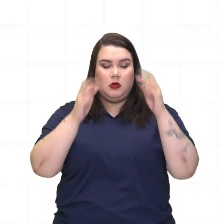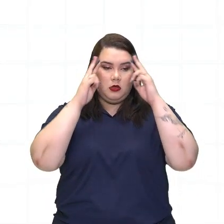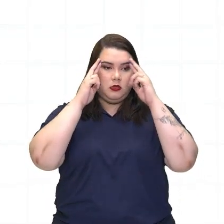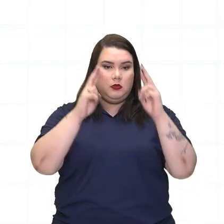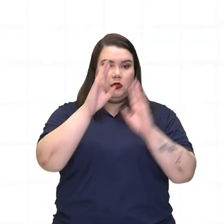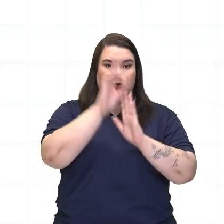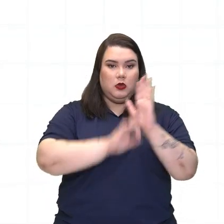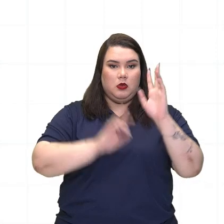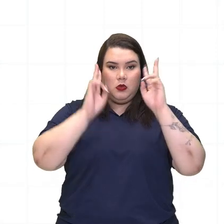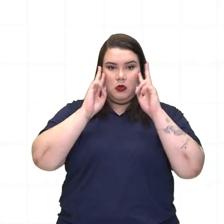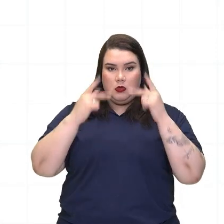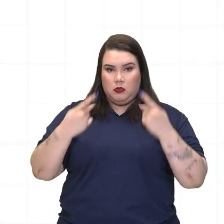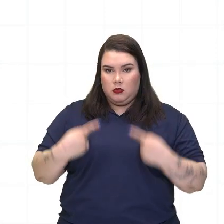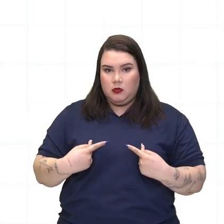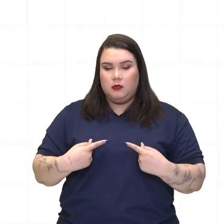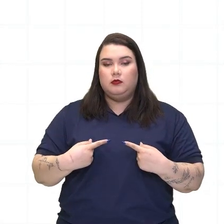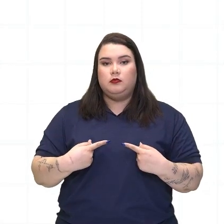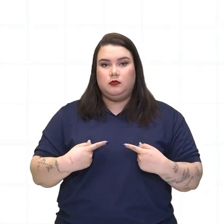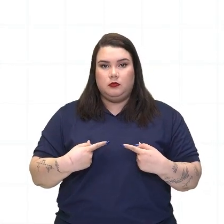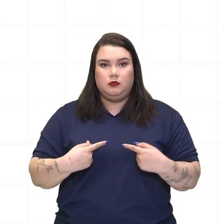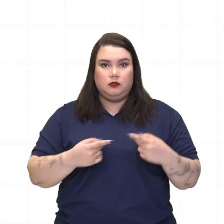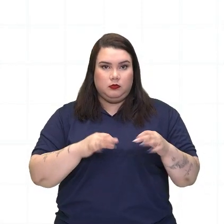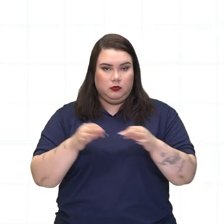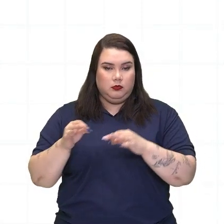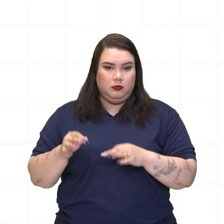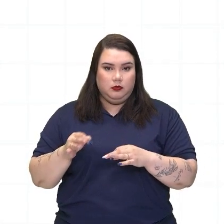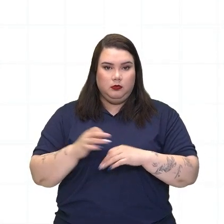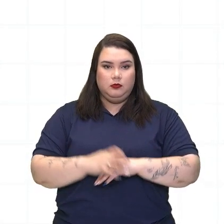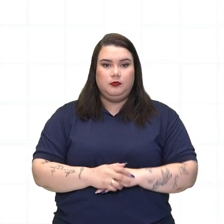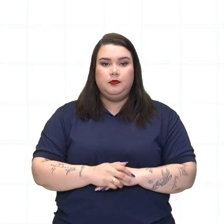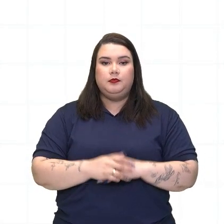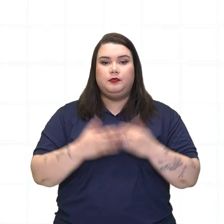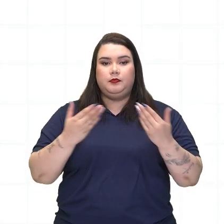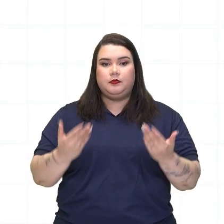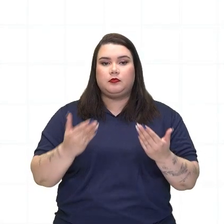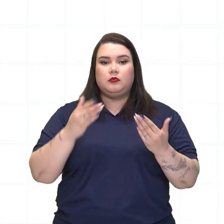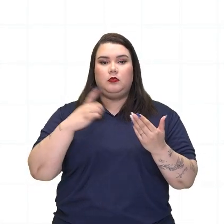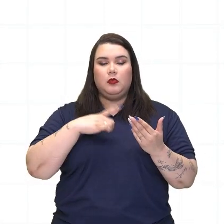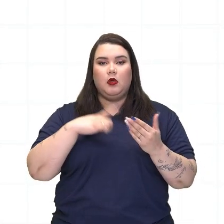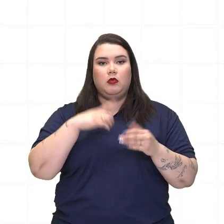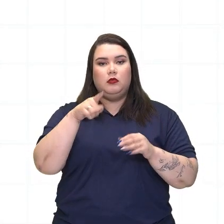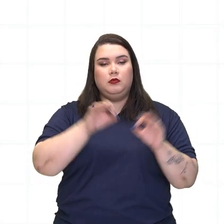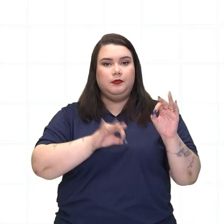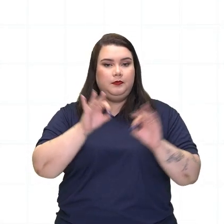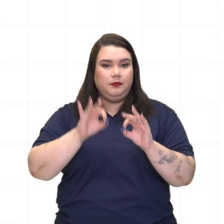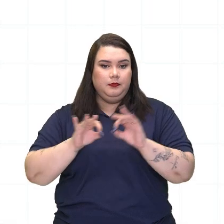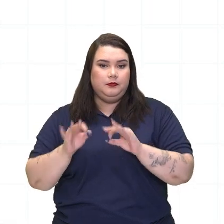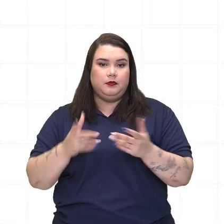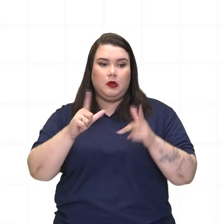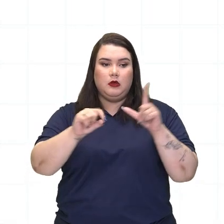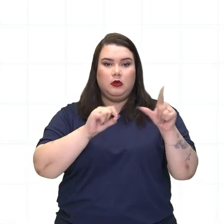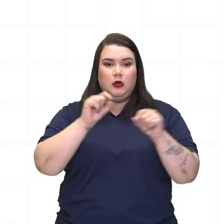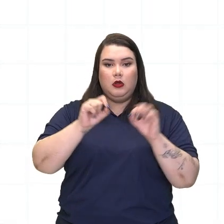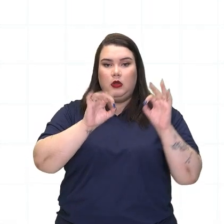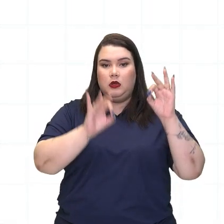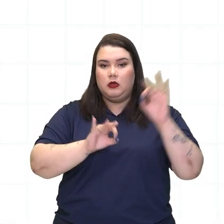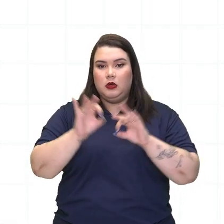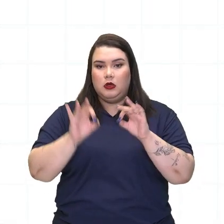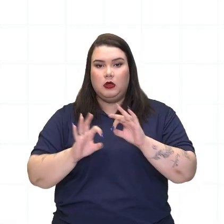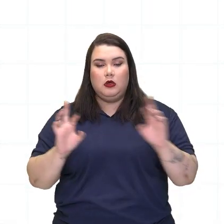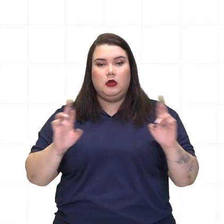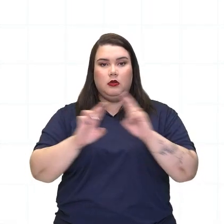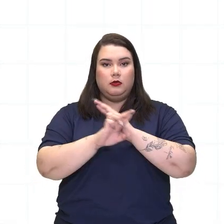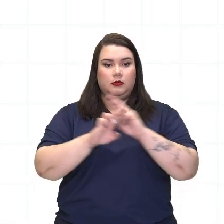direitos humanos. A gente também vai já entender o que são direitos humanos, e aí ele direciona como você deve fazer. Selecione,